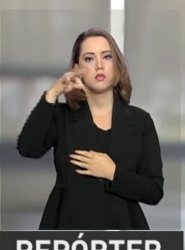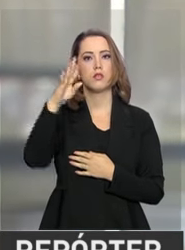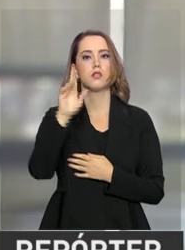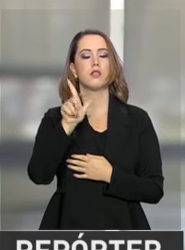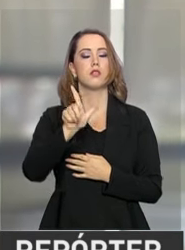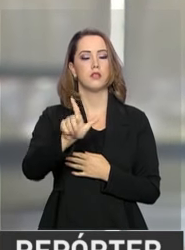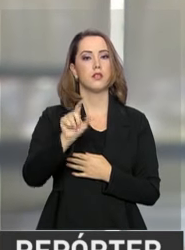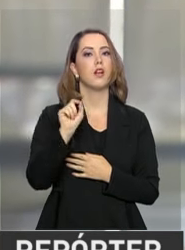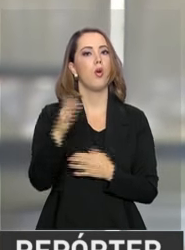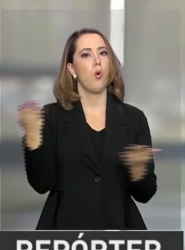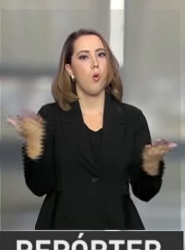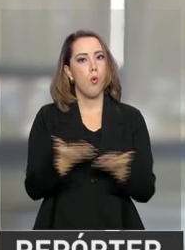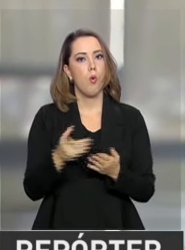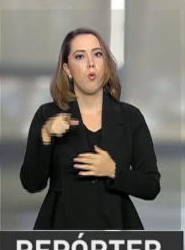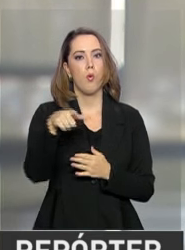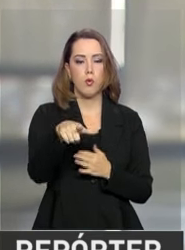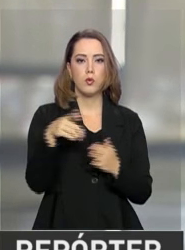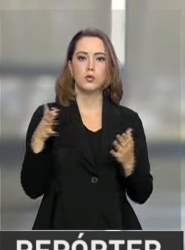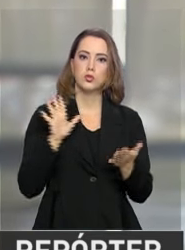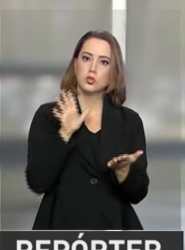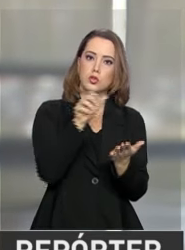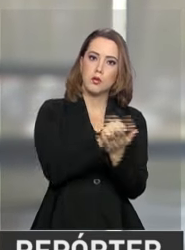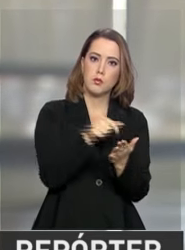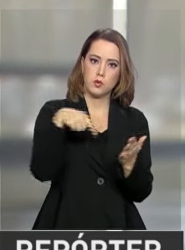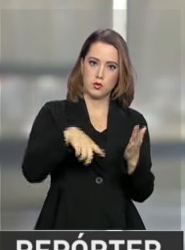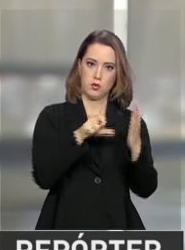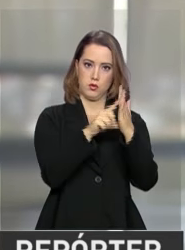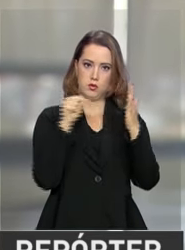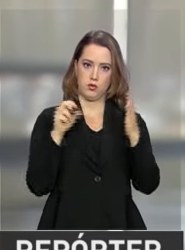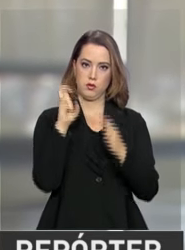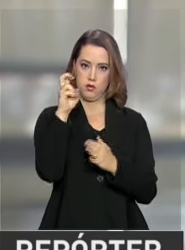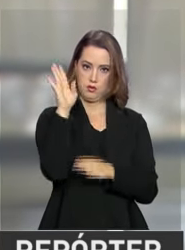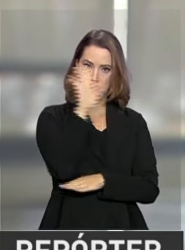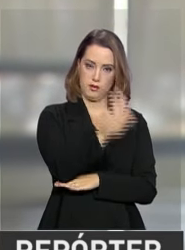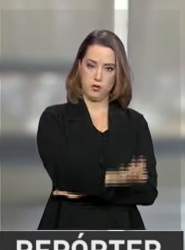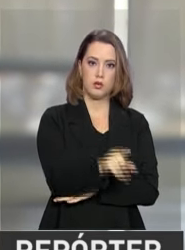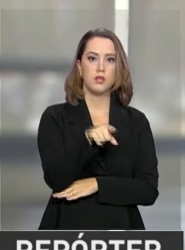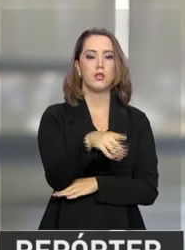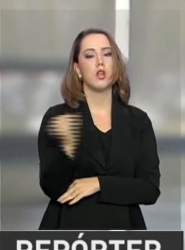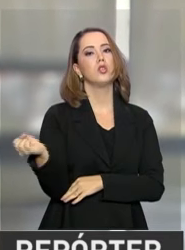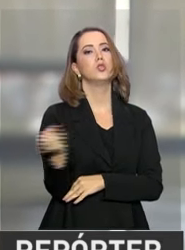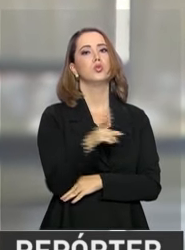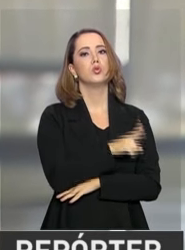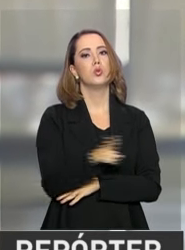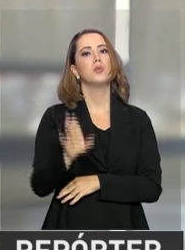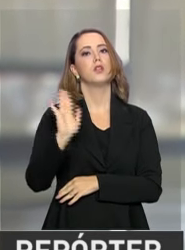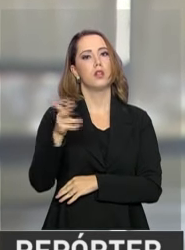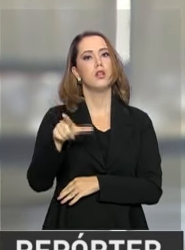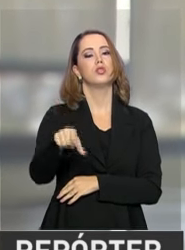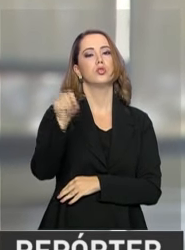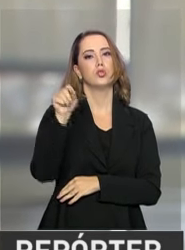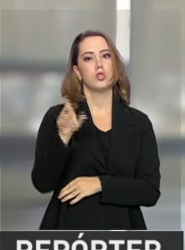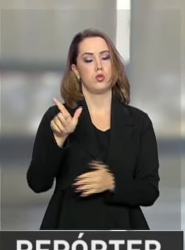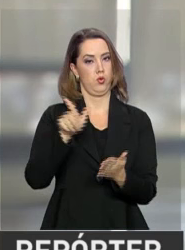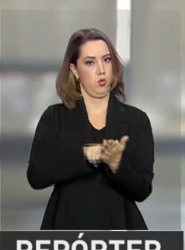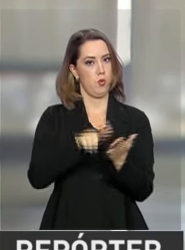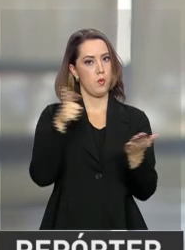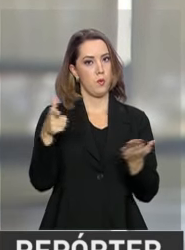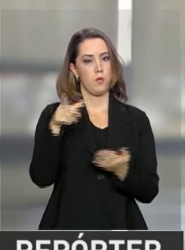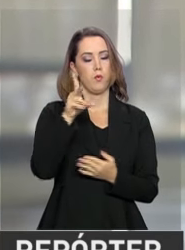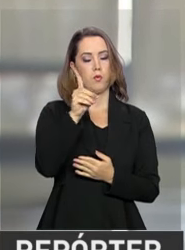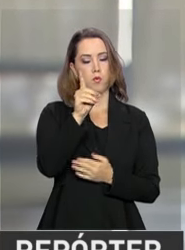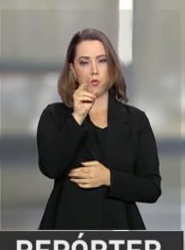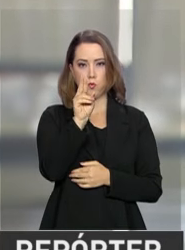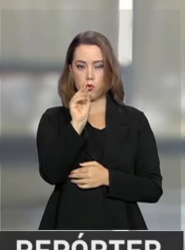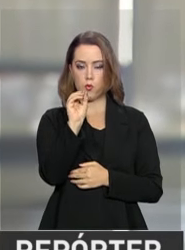goldman toma posse aqui no palácio do planalto a partir das cinco horas da tarde o nome dele foi publicado hoje no diário oficial da